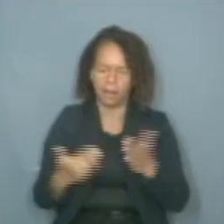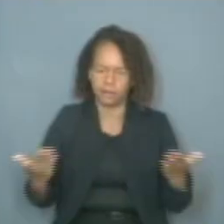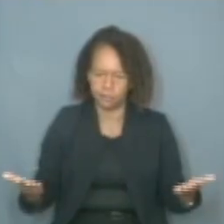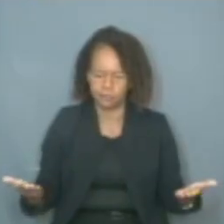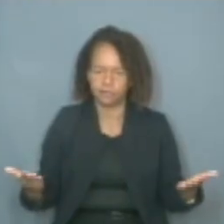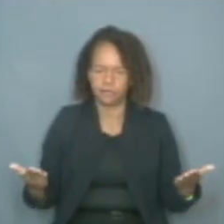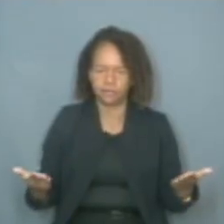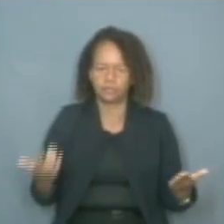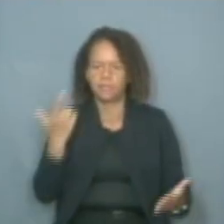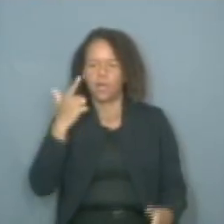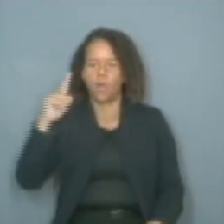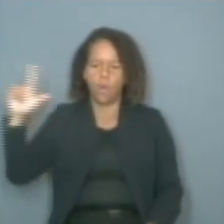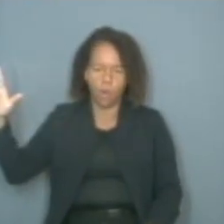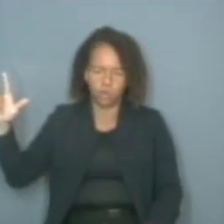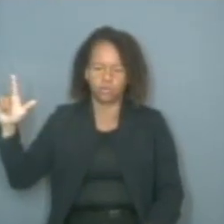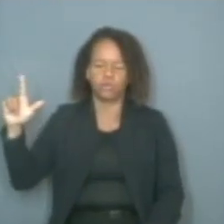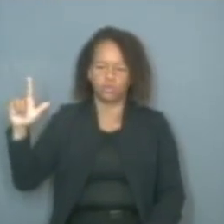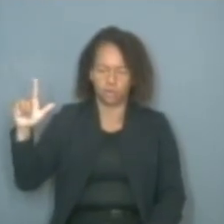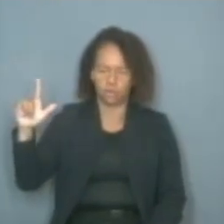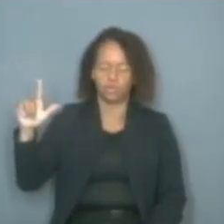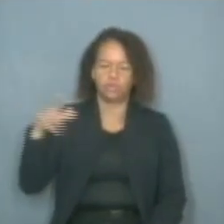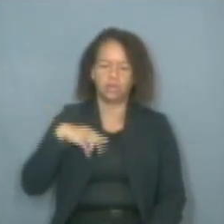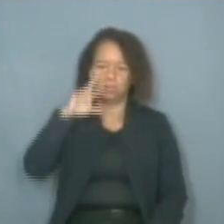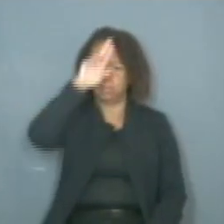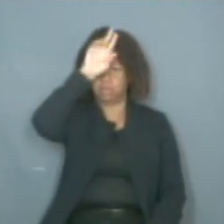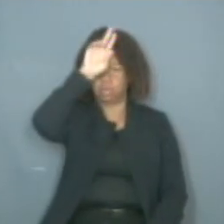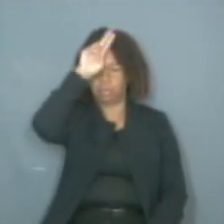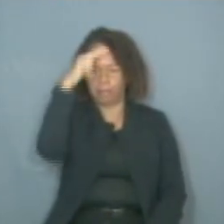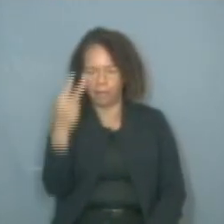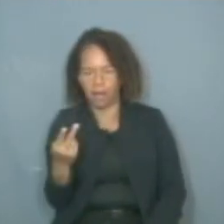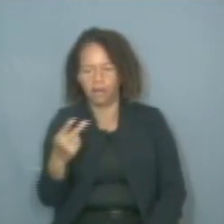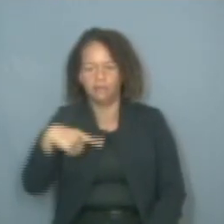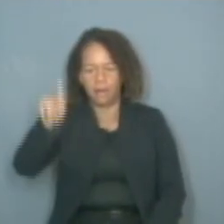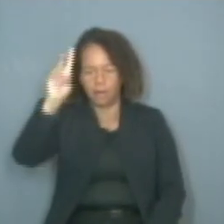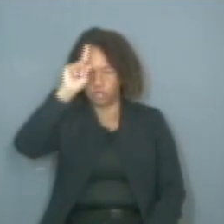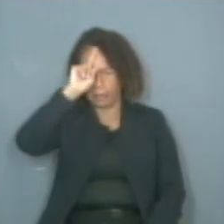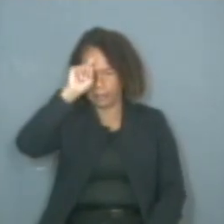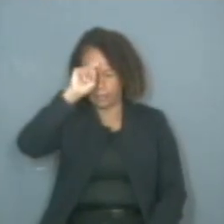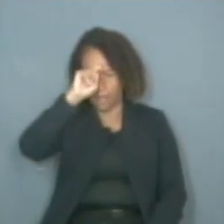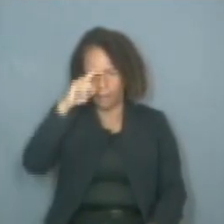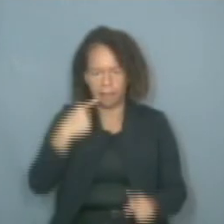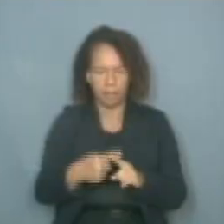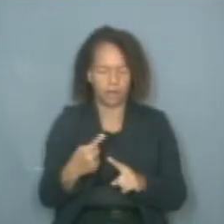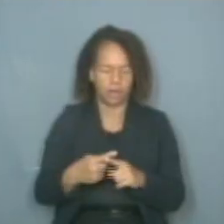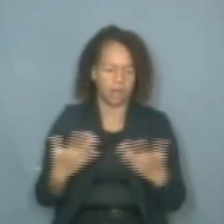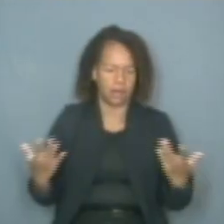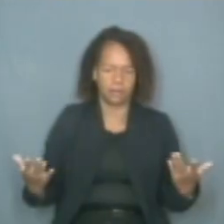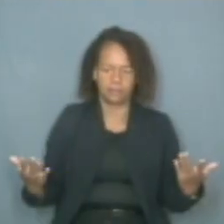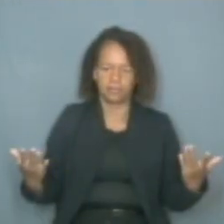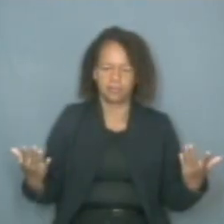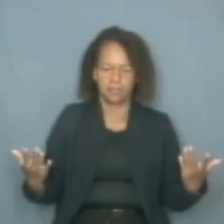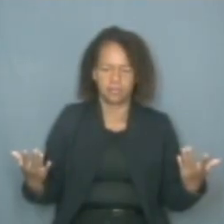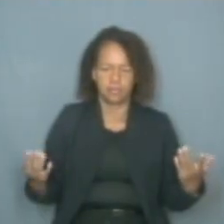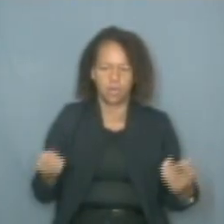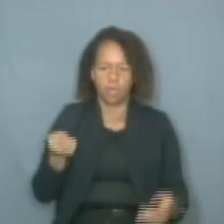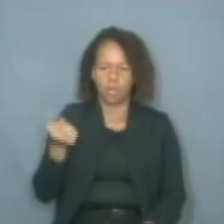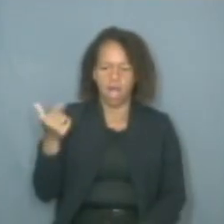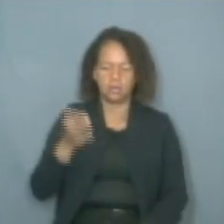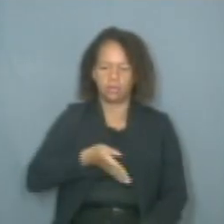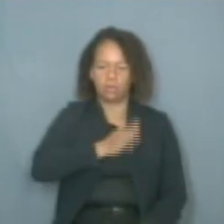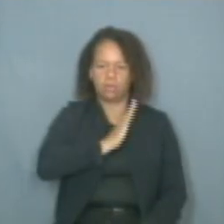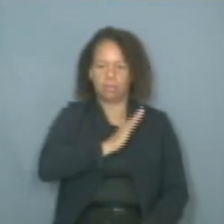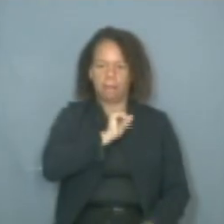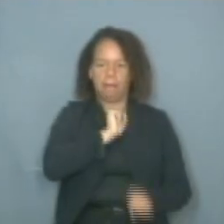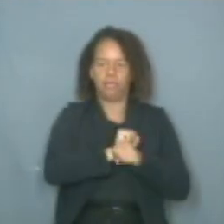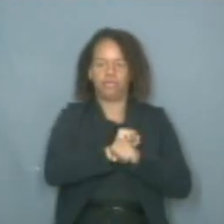roubado. Outros, inclusive, passam mal e vai direto para o hospital, porque simplesmente quase infarta